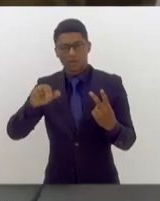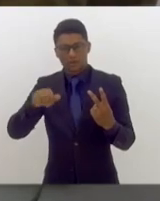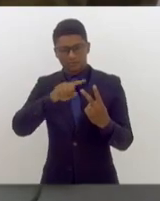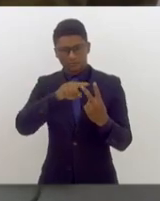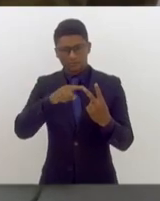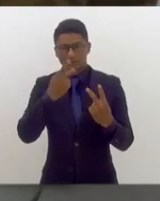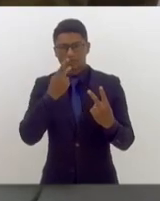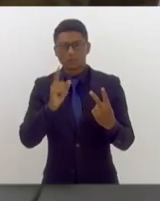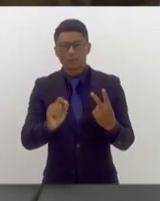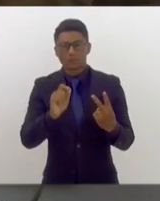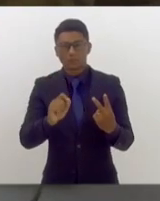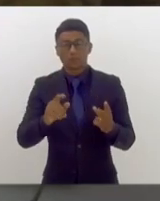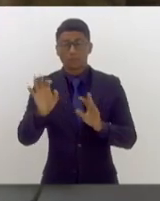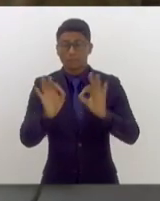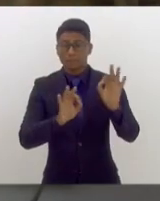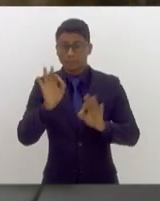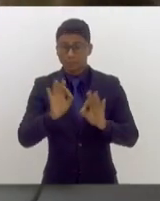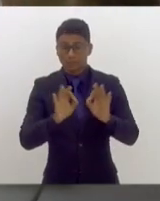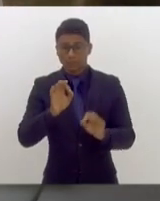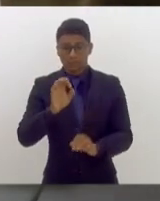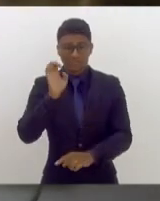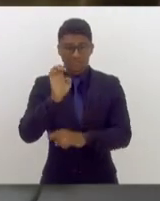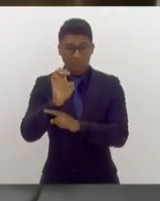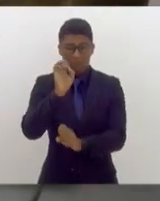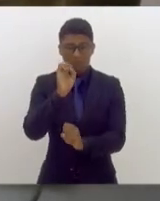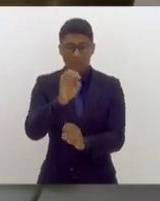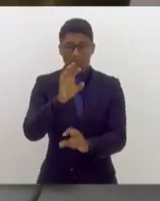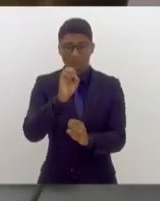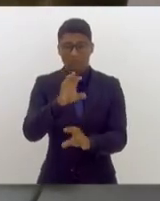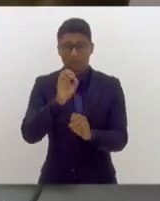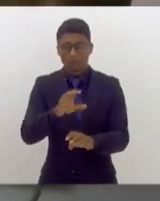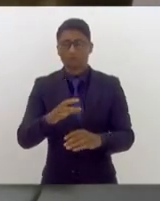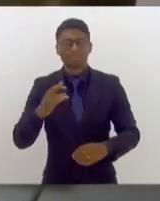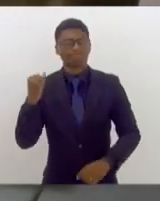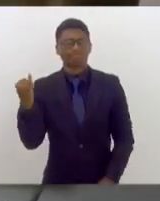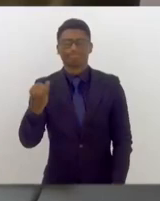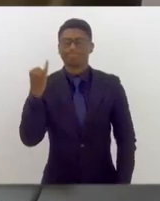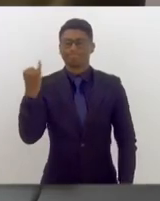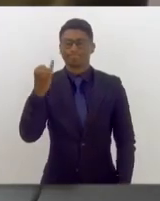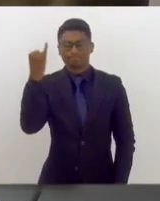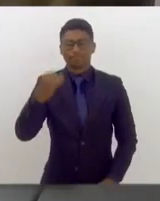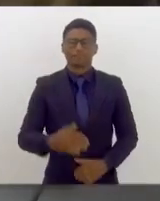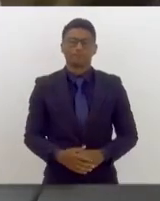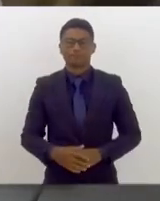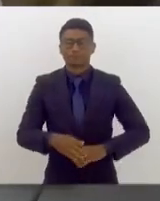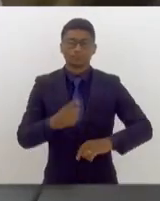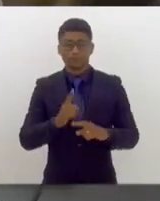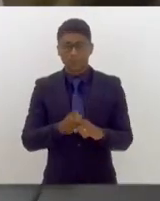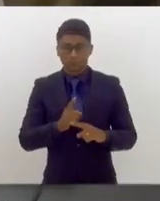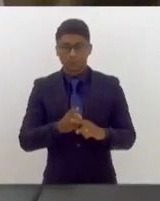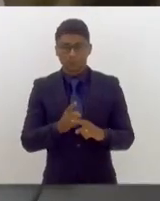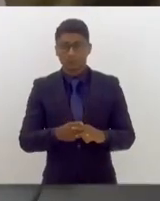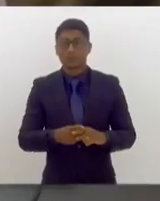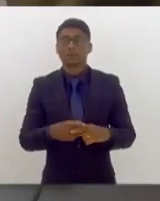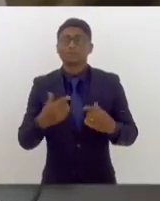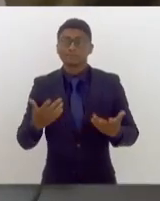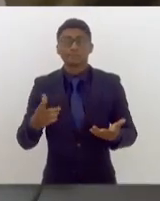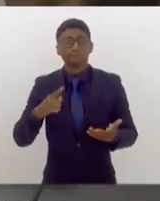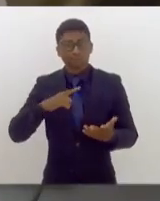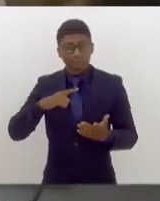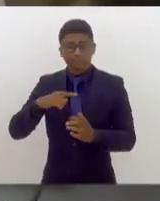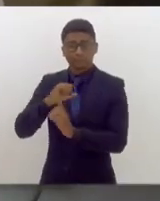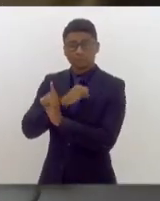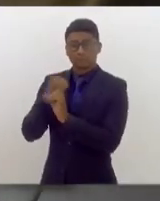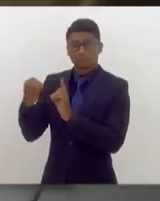Plano Estadual de Educação, ele é de extrema relevância. Primeiro, que ele é fruto de um grande debate com a participação da